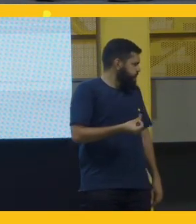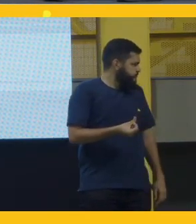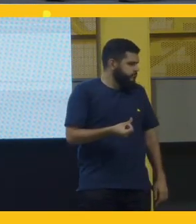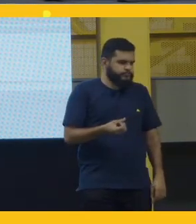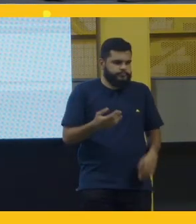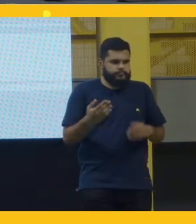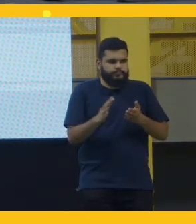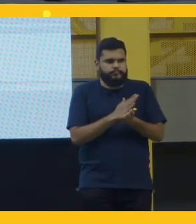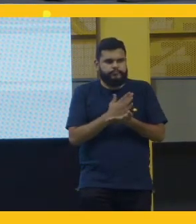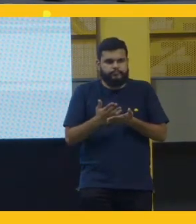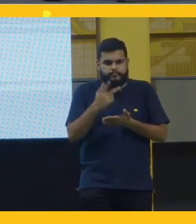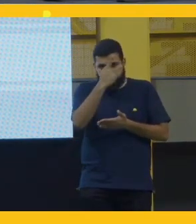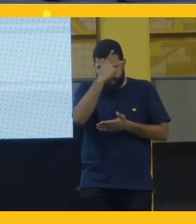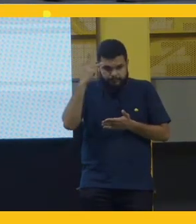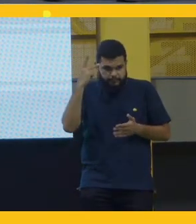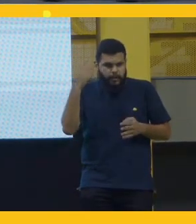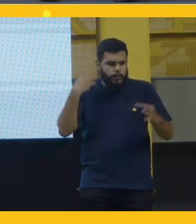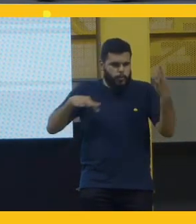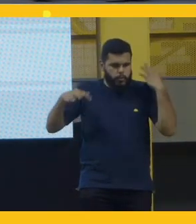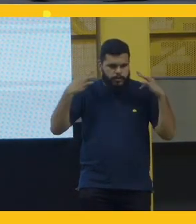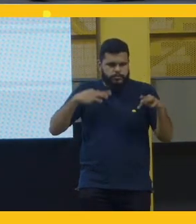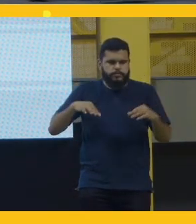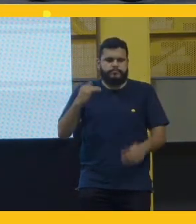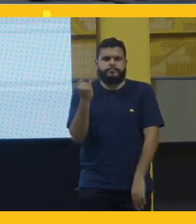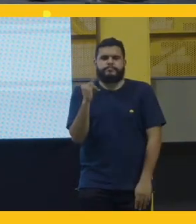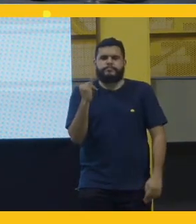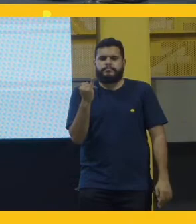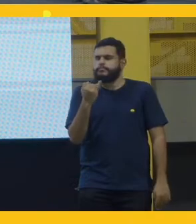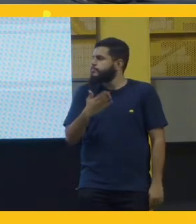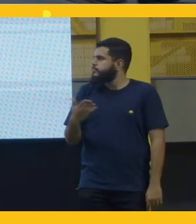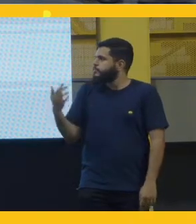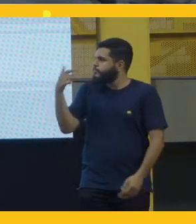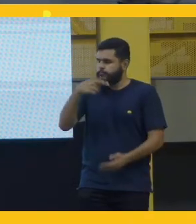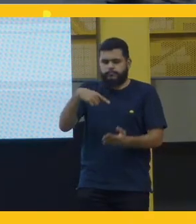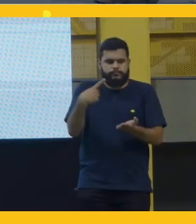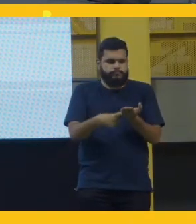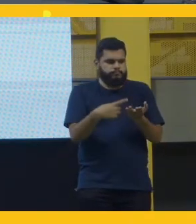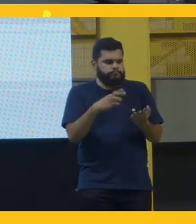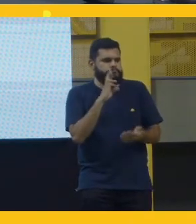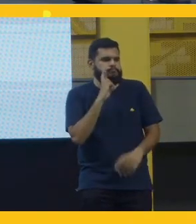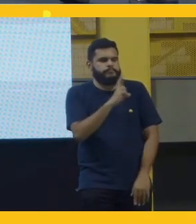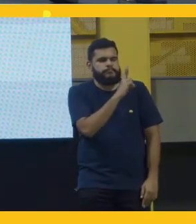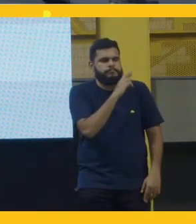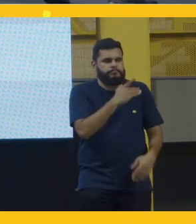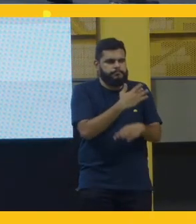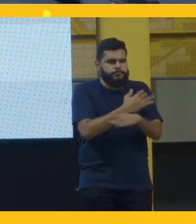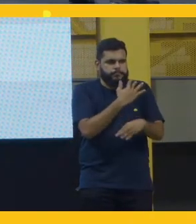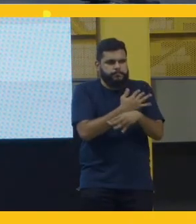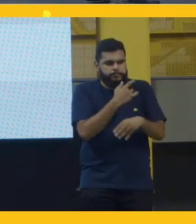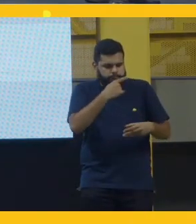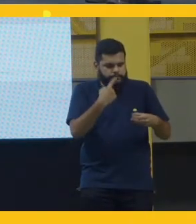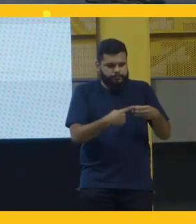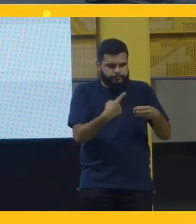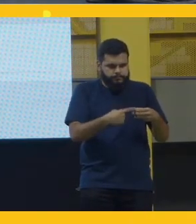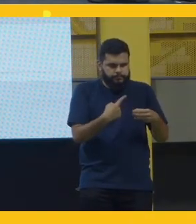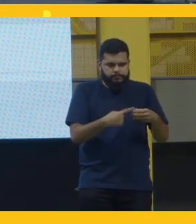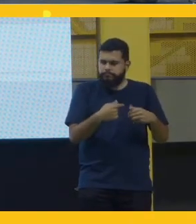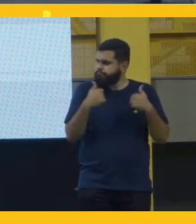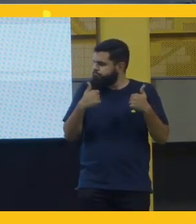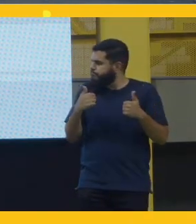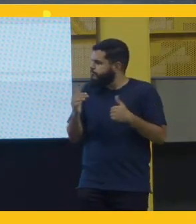Alguns turistas italianos marcaram um jantar em um restaurante de uma pequena cidade do interior.